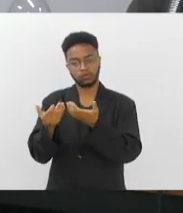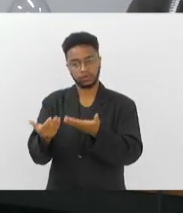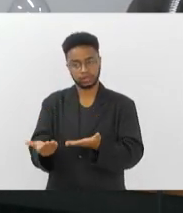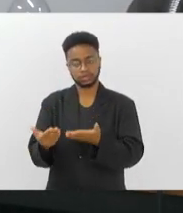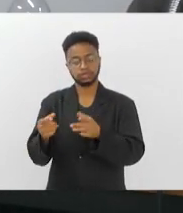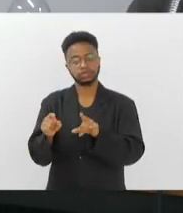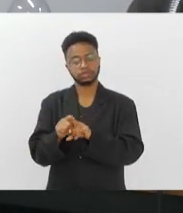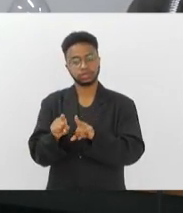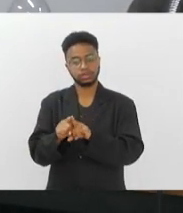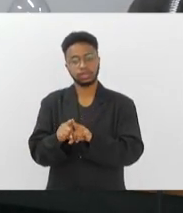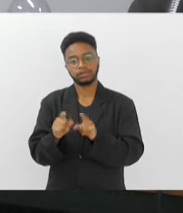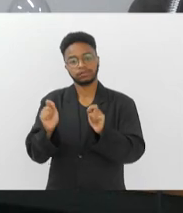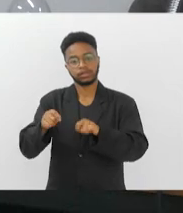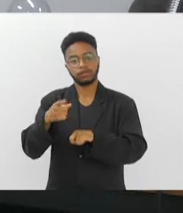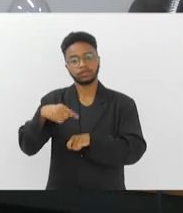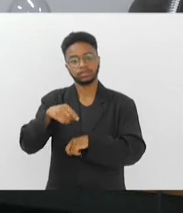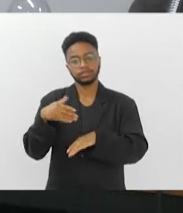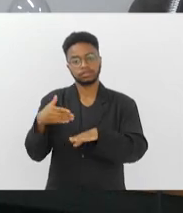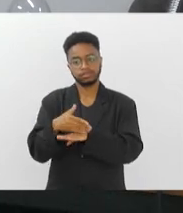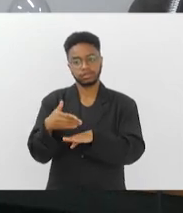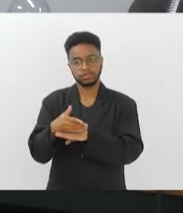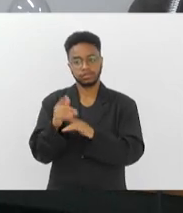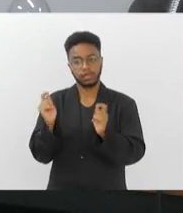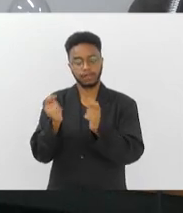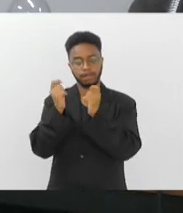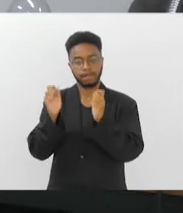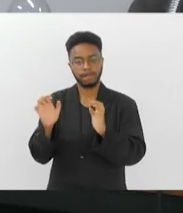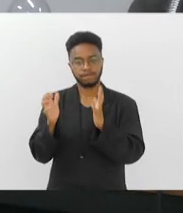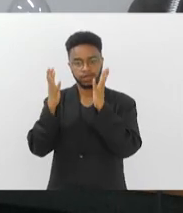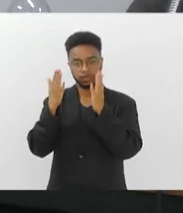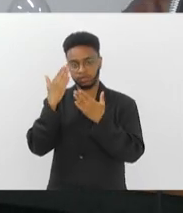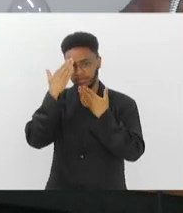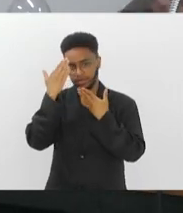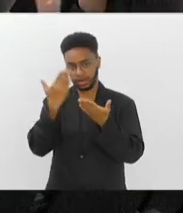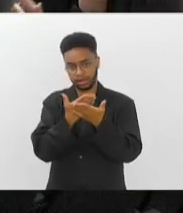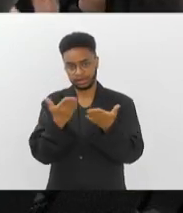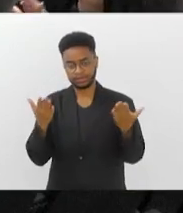poder todo mundo ir lá e participar dessa grande feira. Muito obrigado.